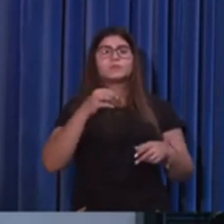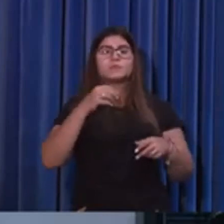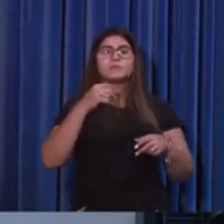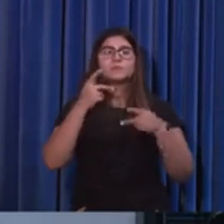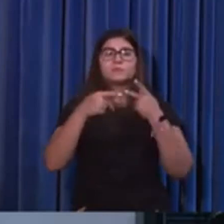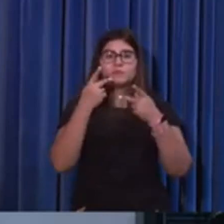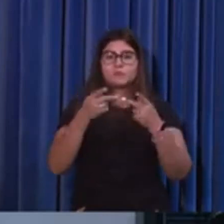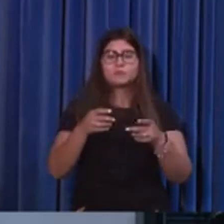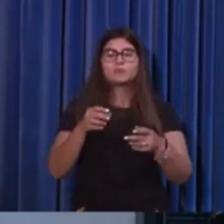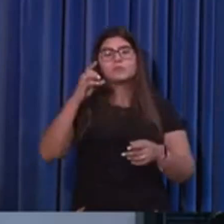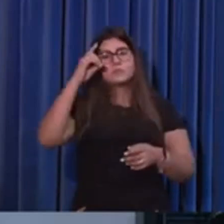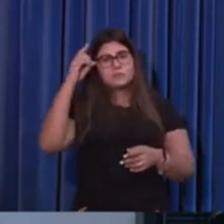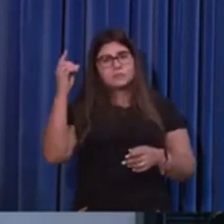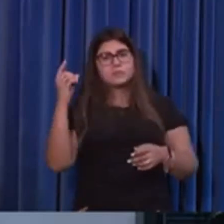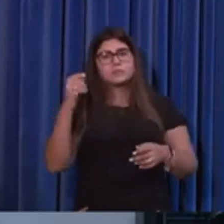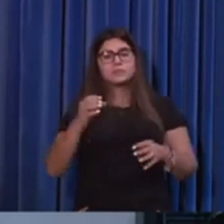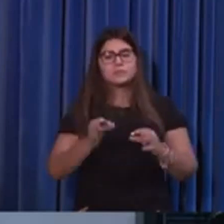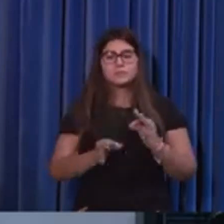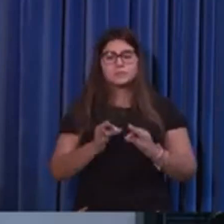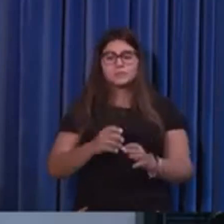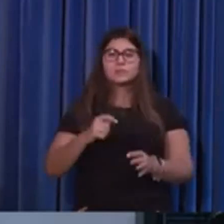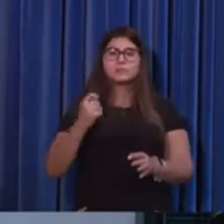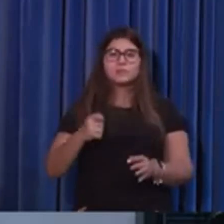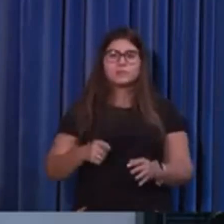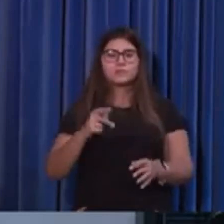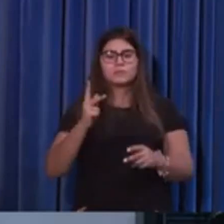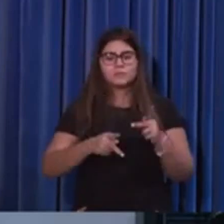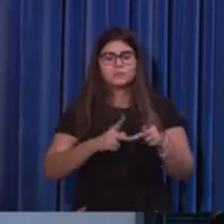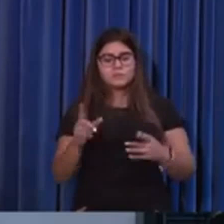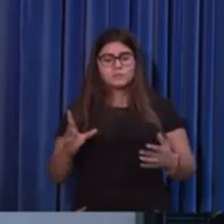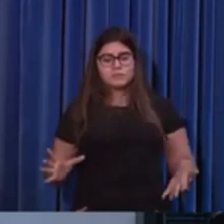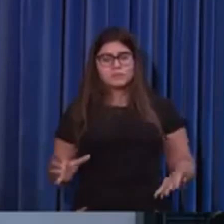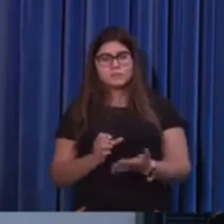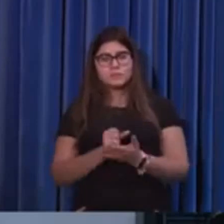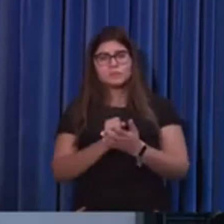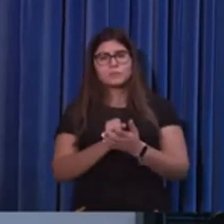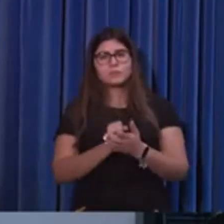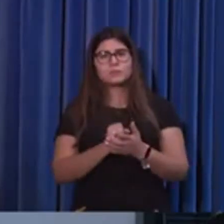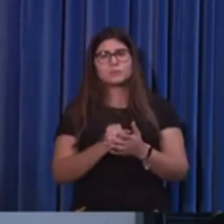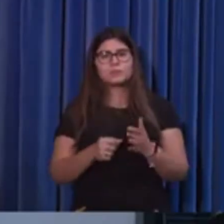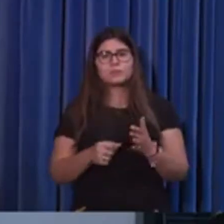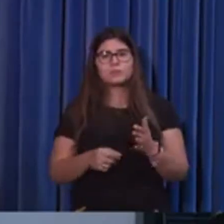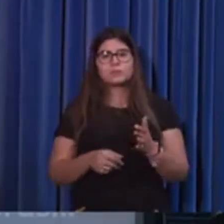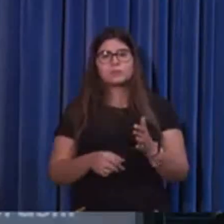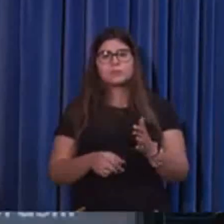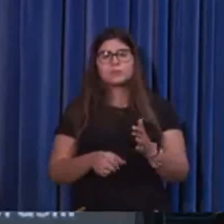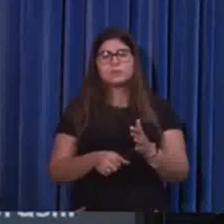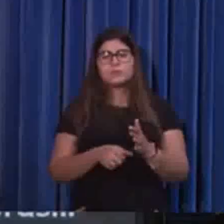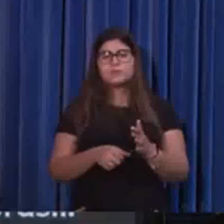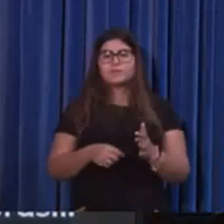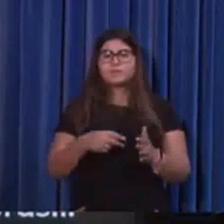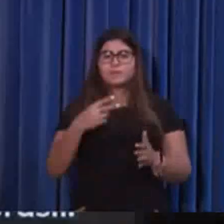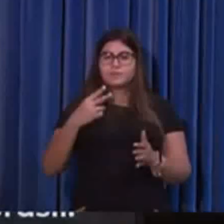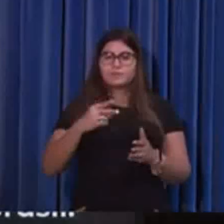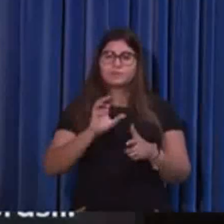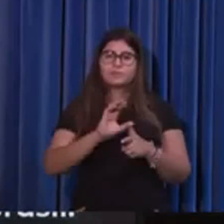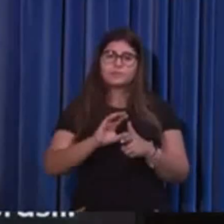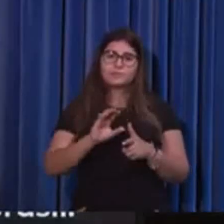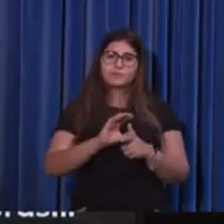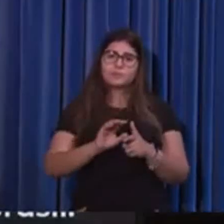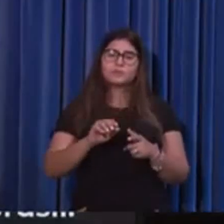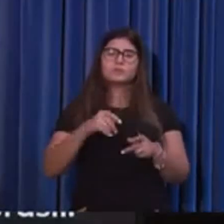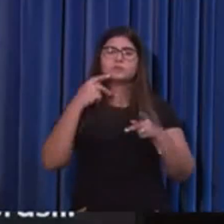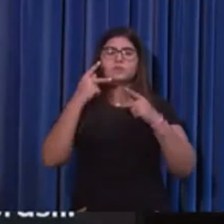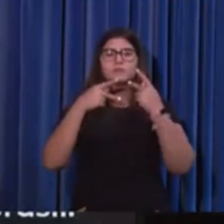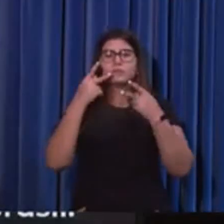de julgamento para os salvos. Segundo aos Coríntios, Paulo dizendo àquela igreja, no capítulo 5, versículo 10, ele